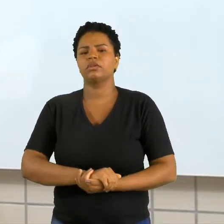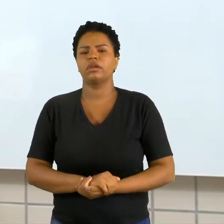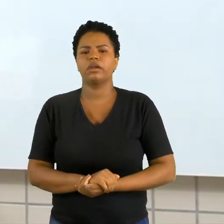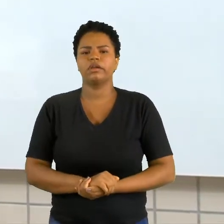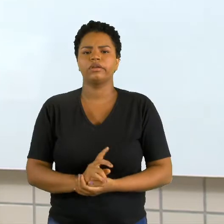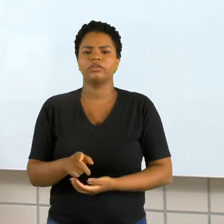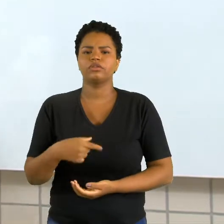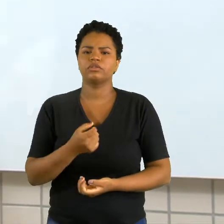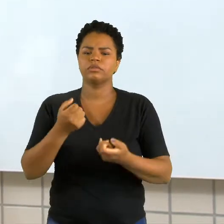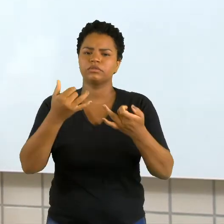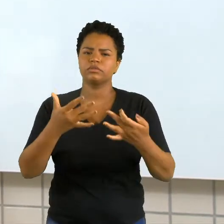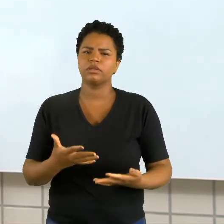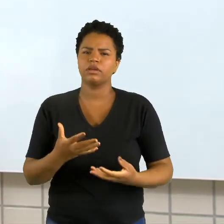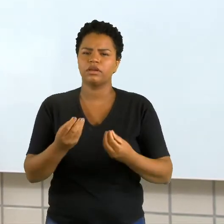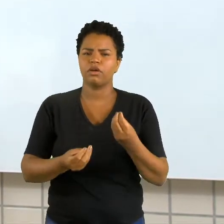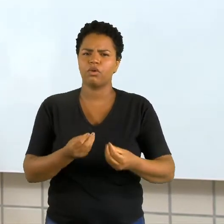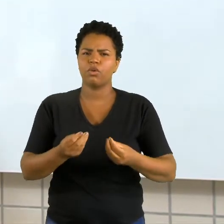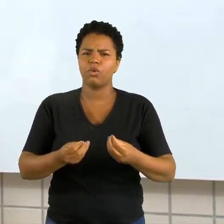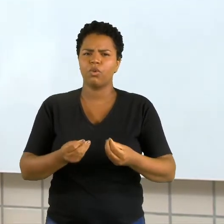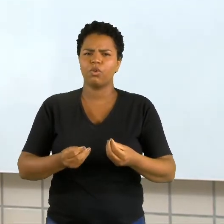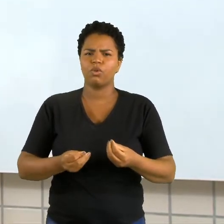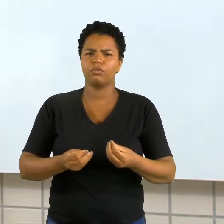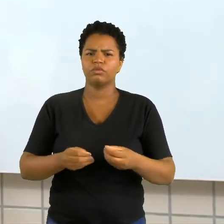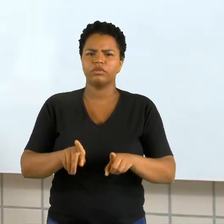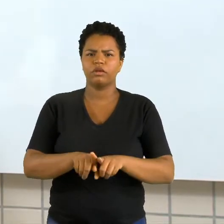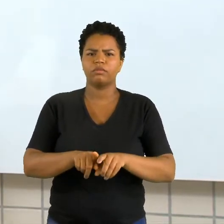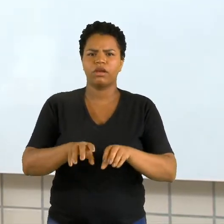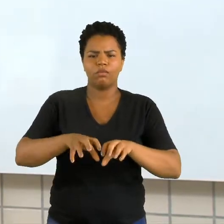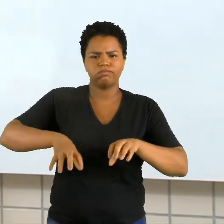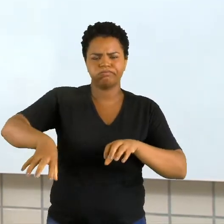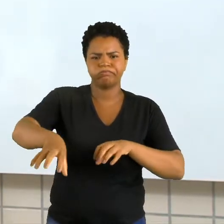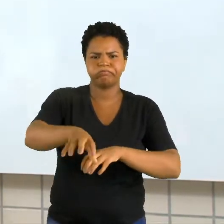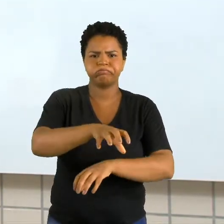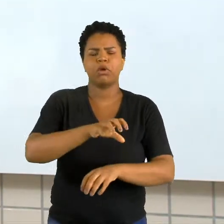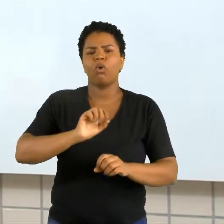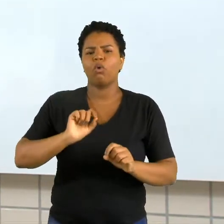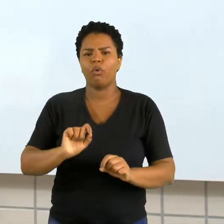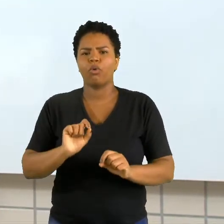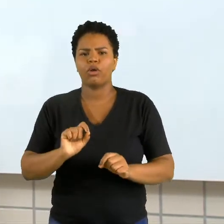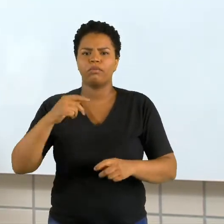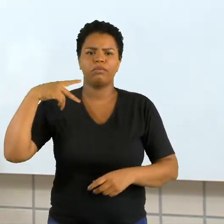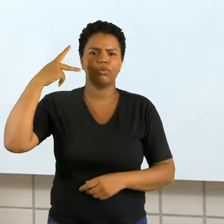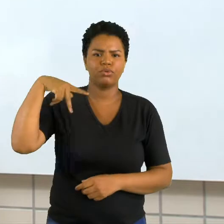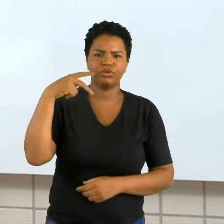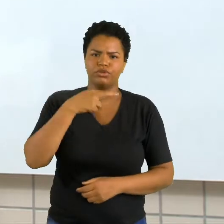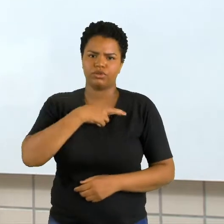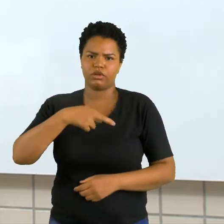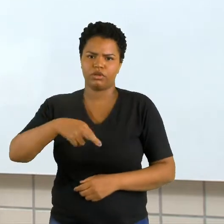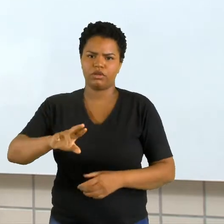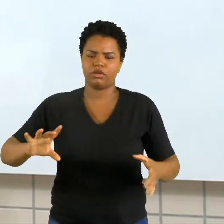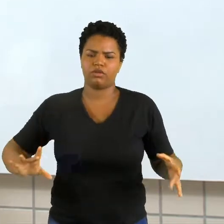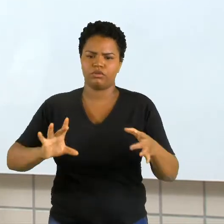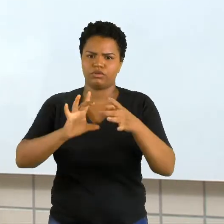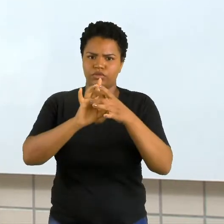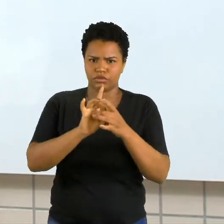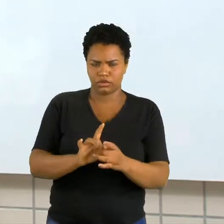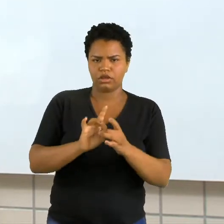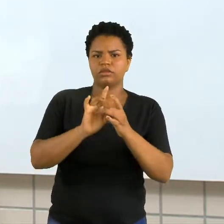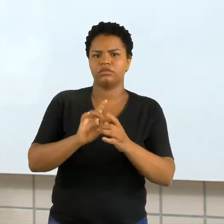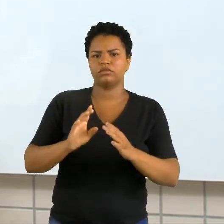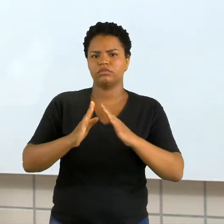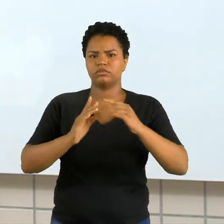como fragmentação política e religiosa da unidade da Igreja Católica